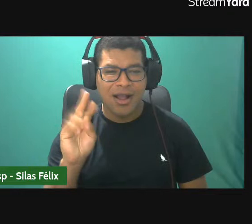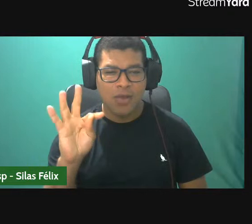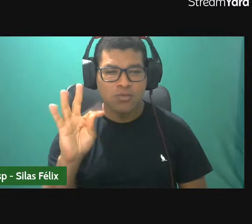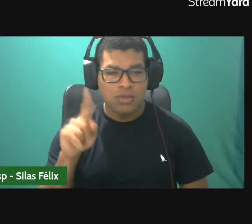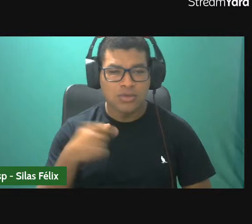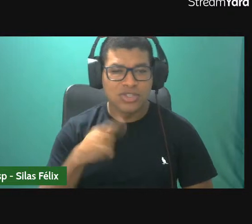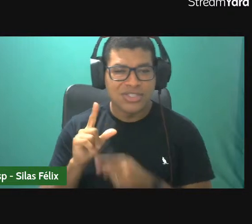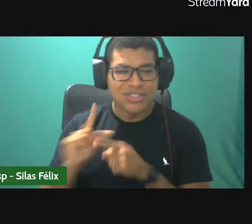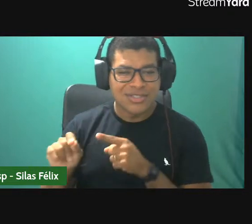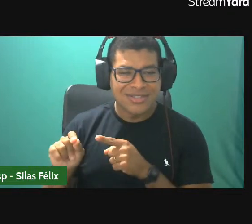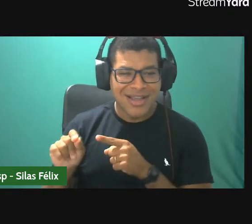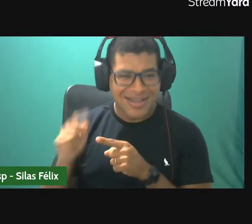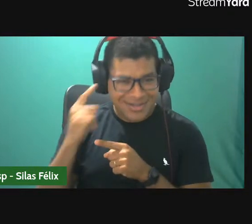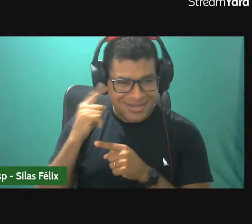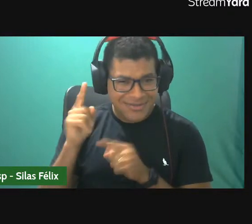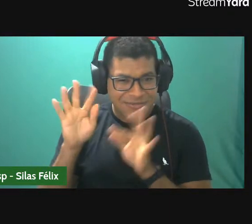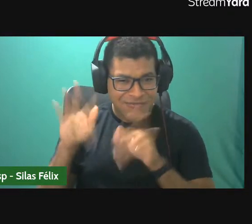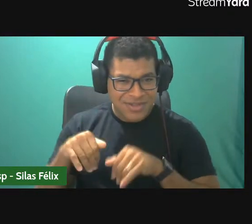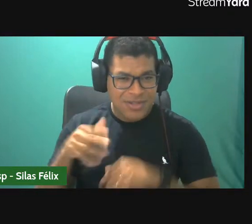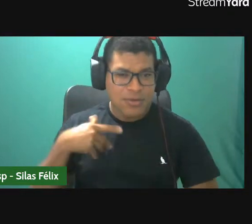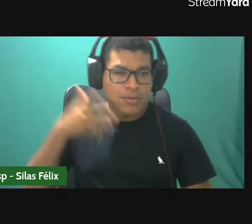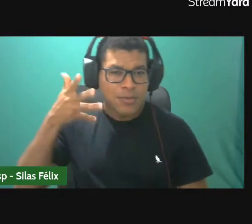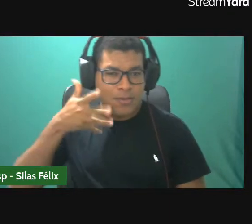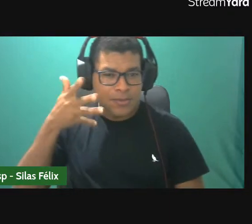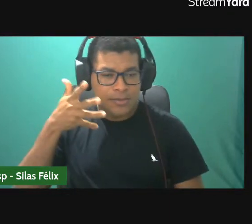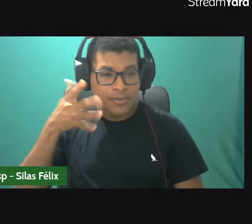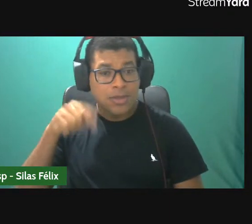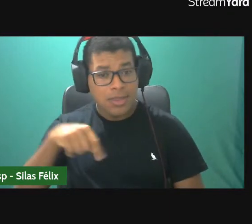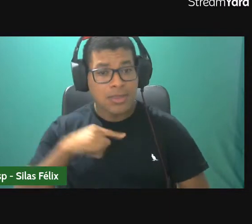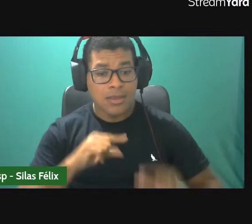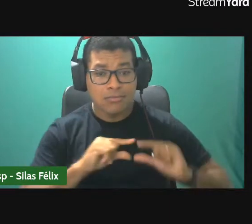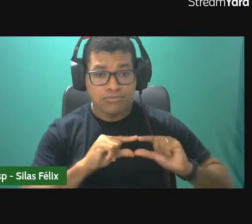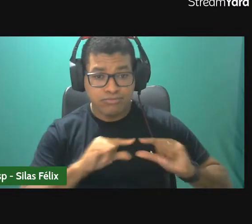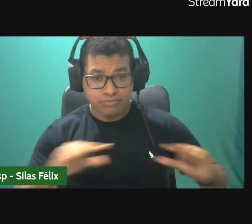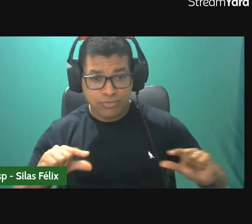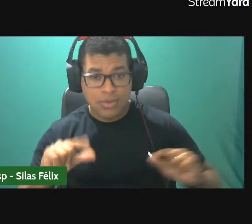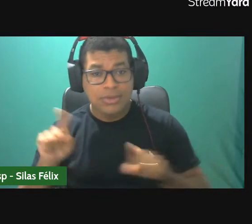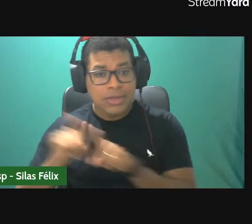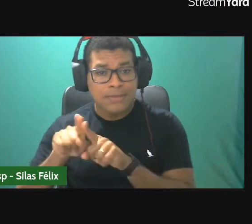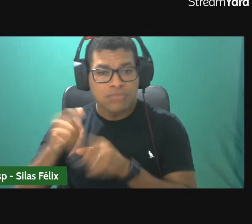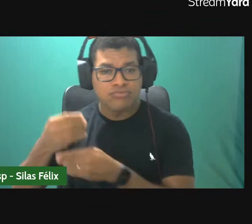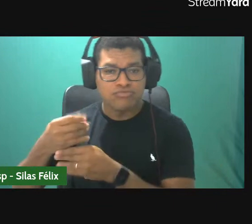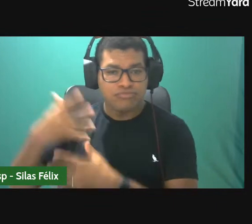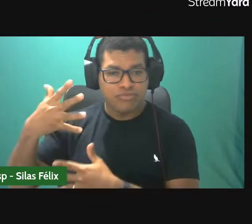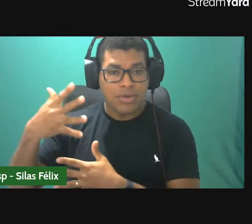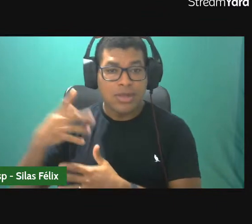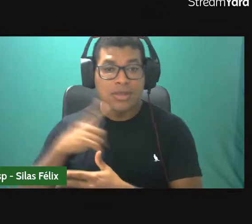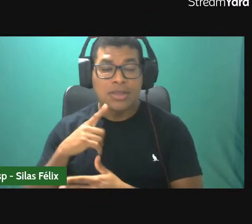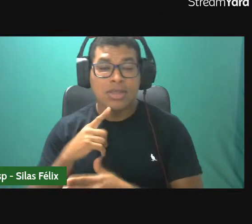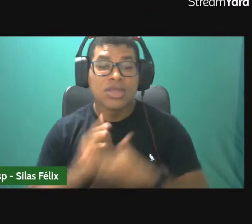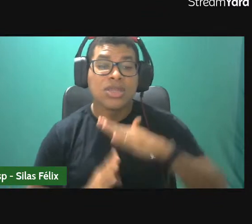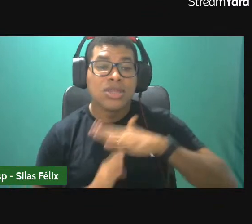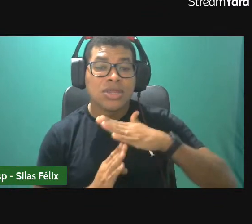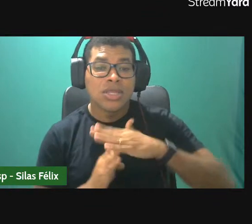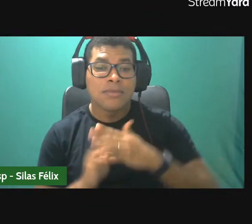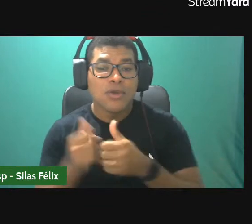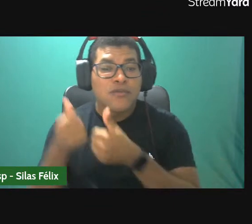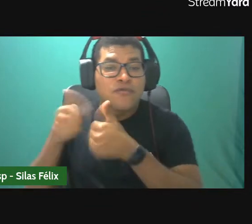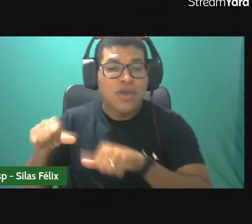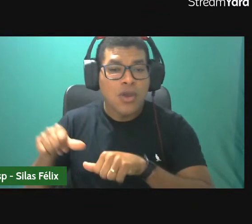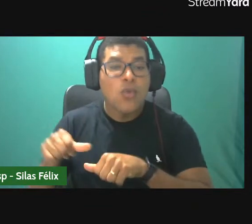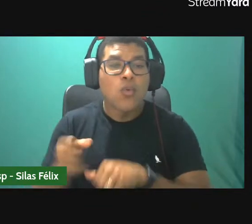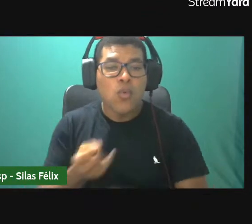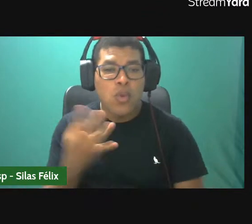na descrição desse vídeo e vai ficar disponível por 15 minutos após o encerramento. Então, durante